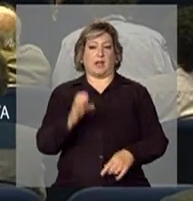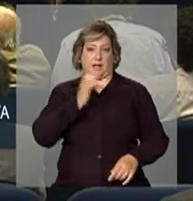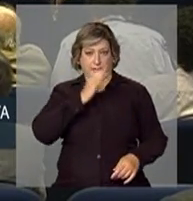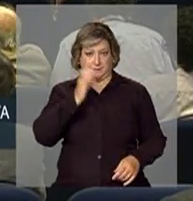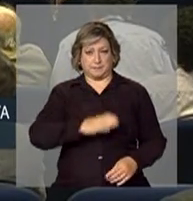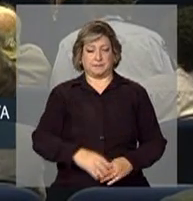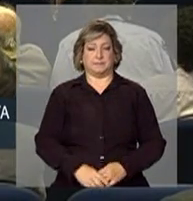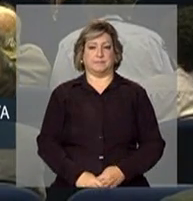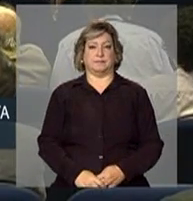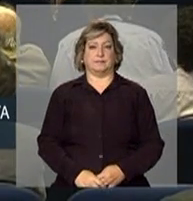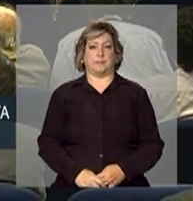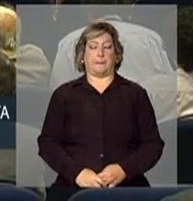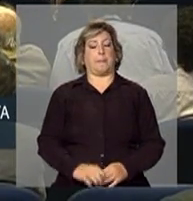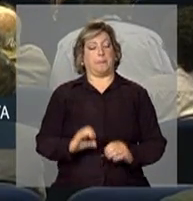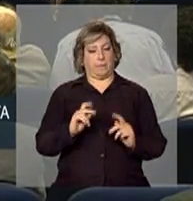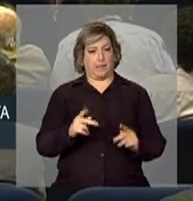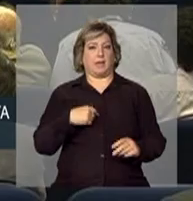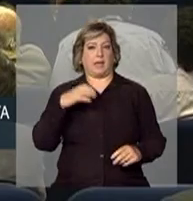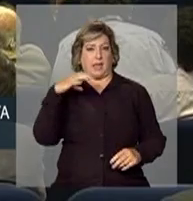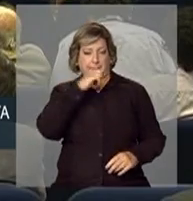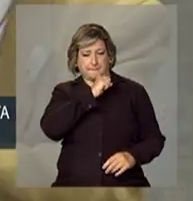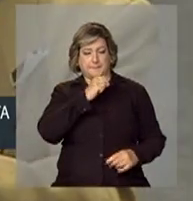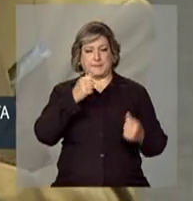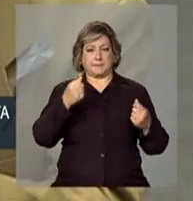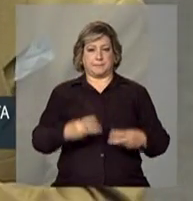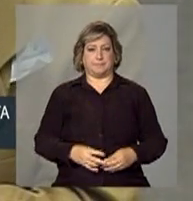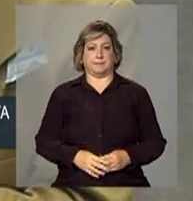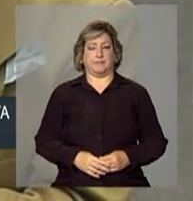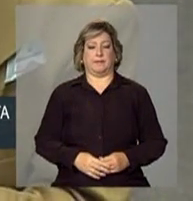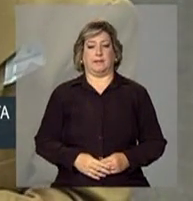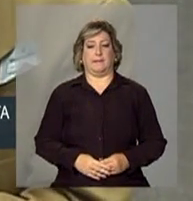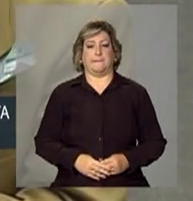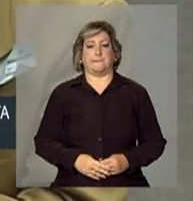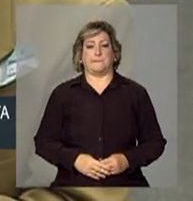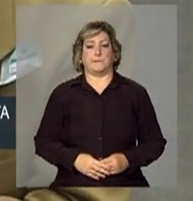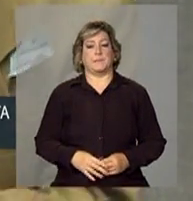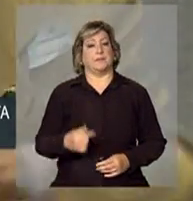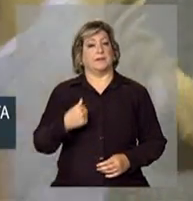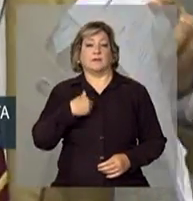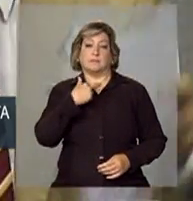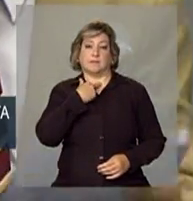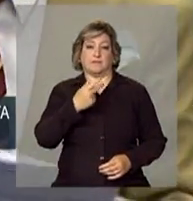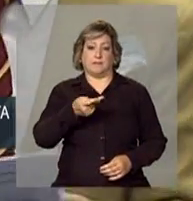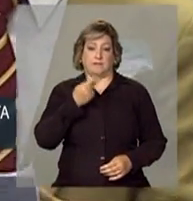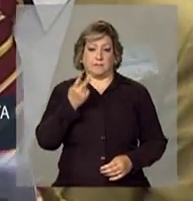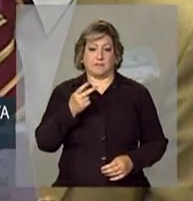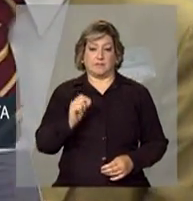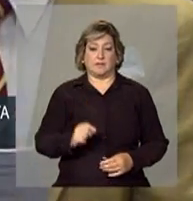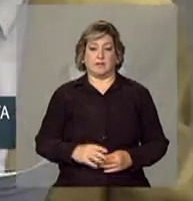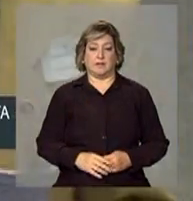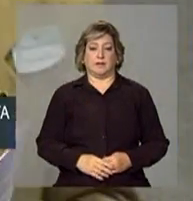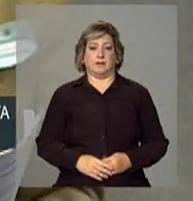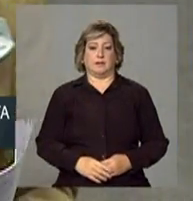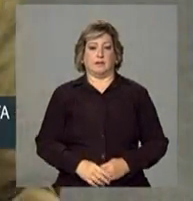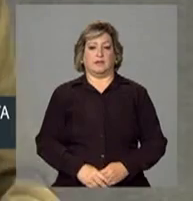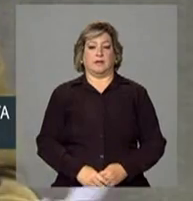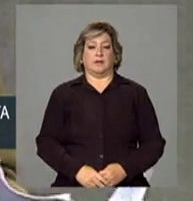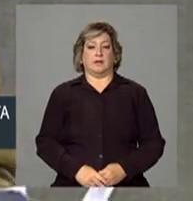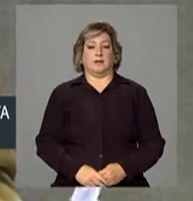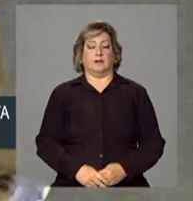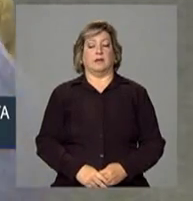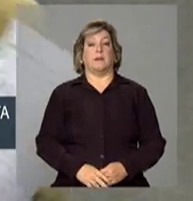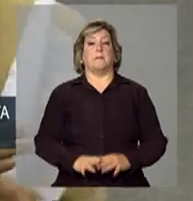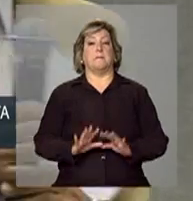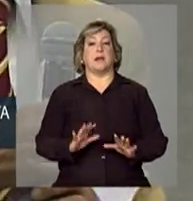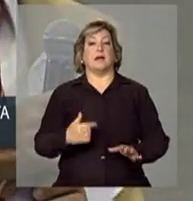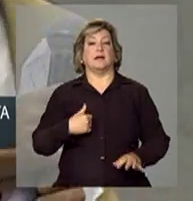companheiros. Então, vou apenas colaborar rapidamente, deixo de dizer o que gostaria de dizer, pelo que o Paulo Sérgio gostou de dizer, mas